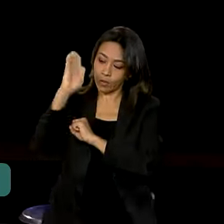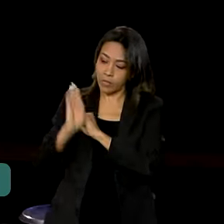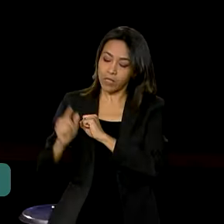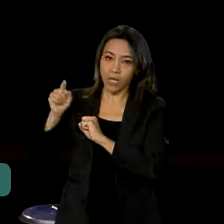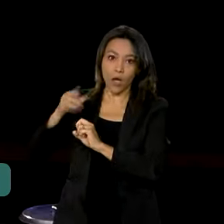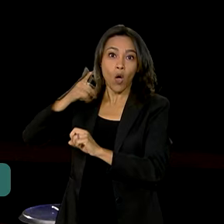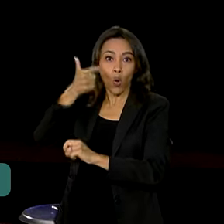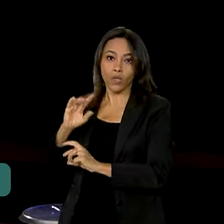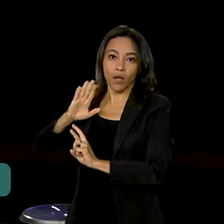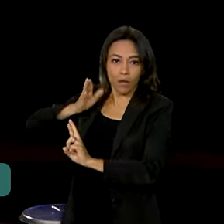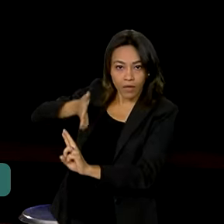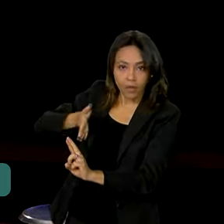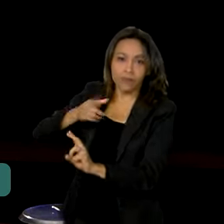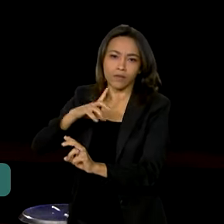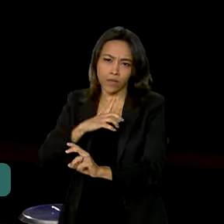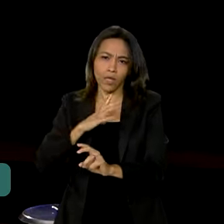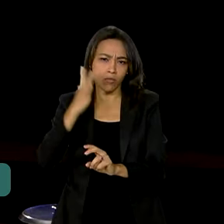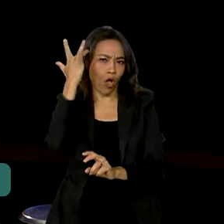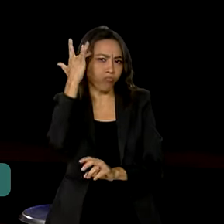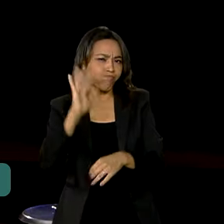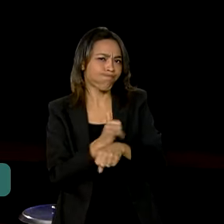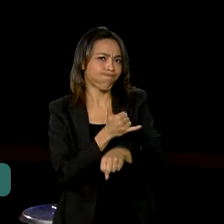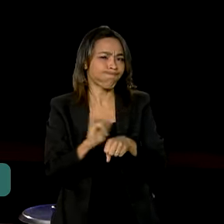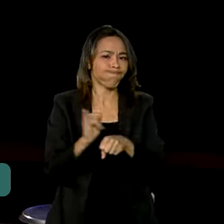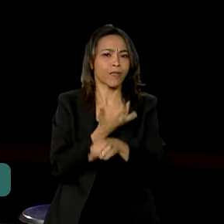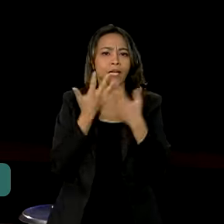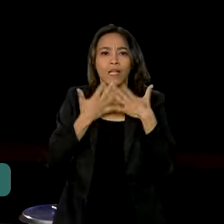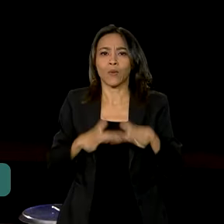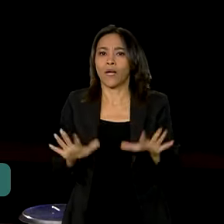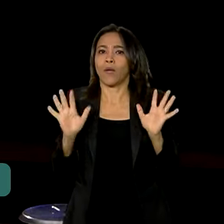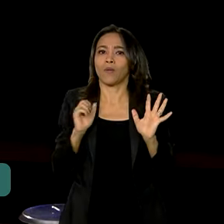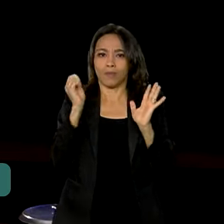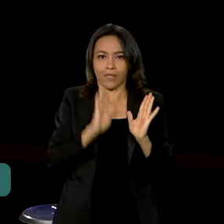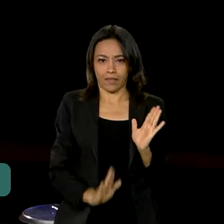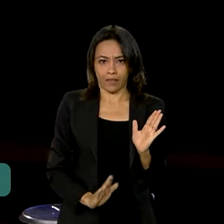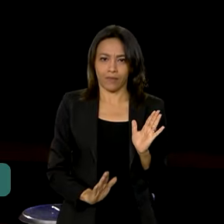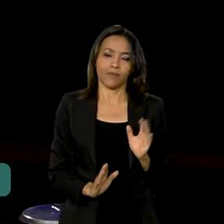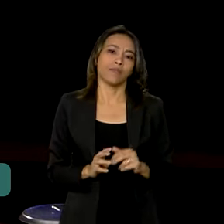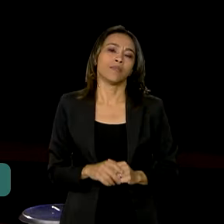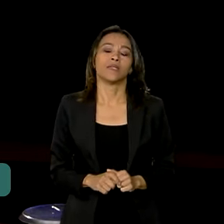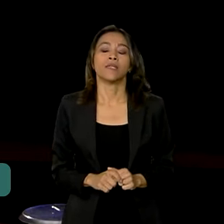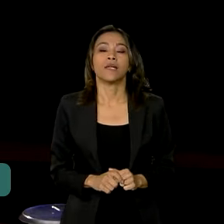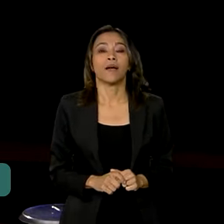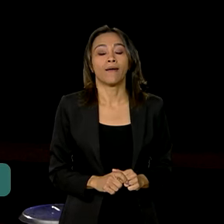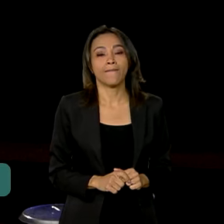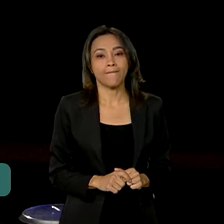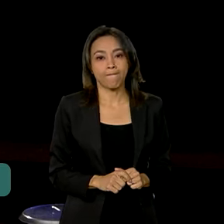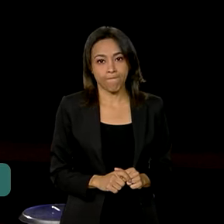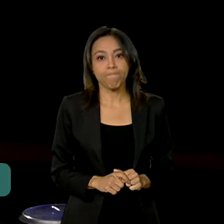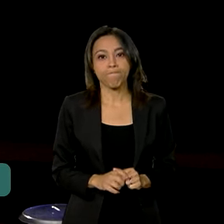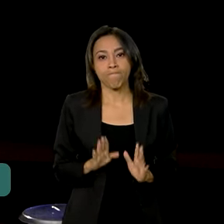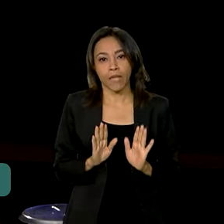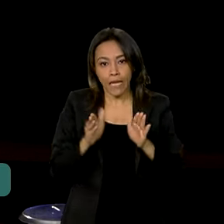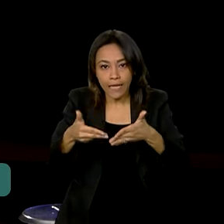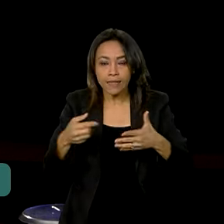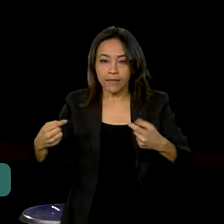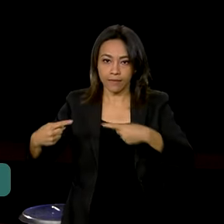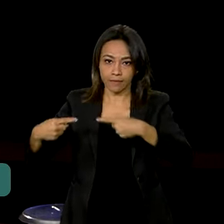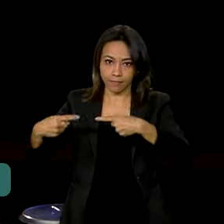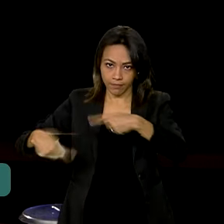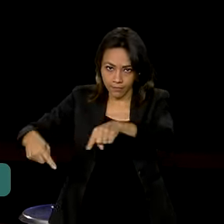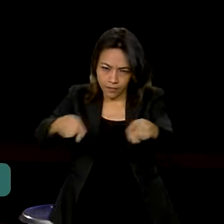muita expertise e temos vocação natural. Quando esse debate